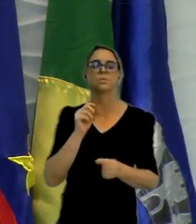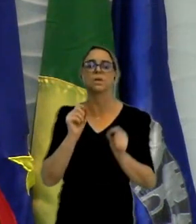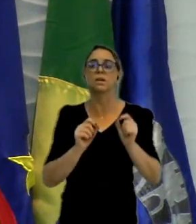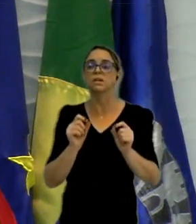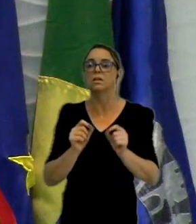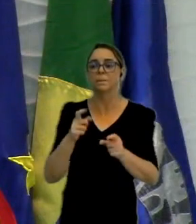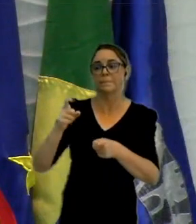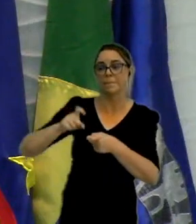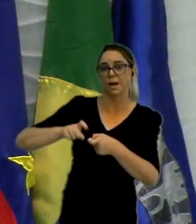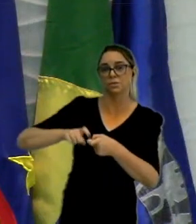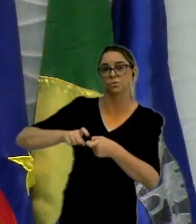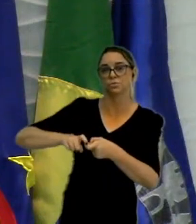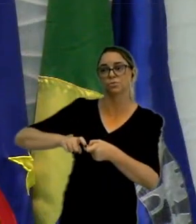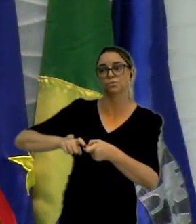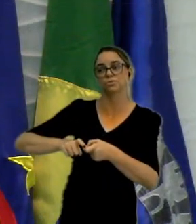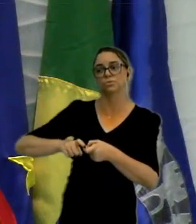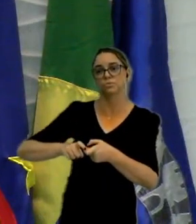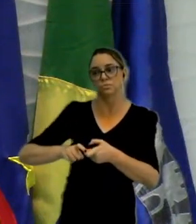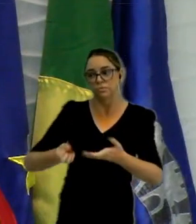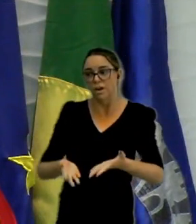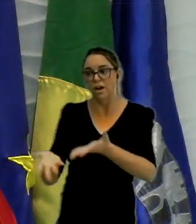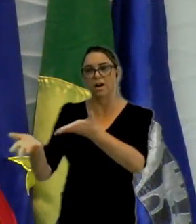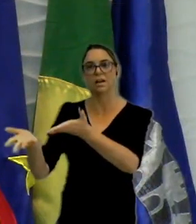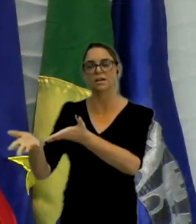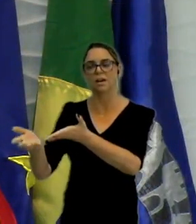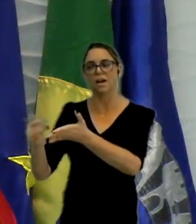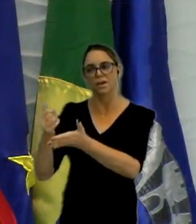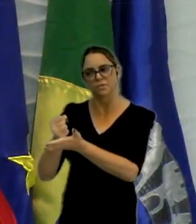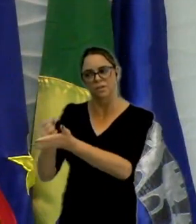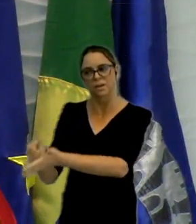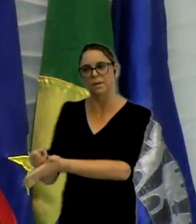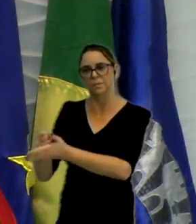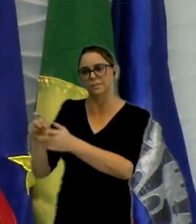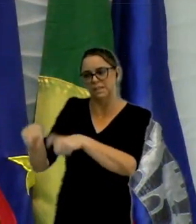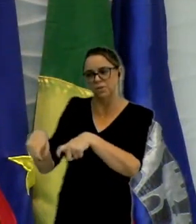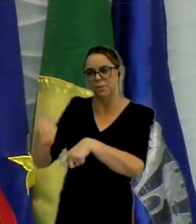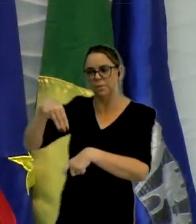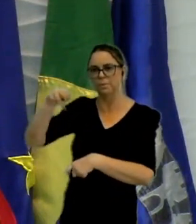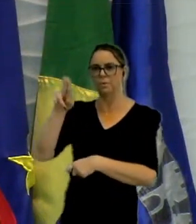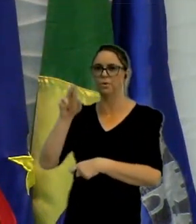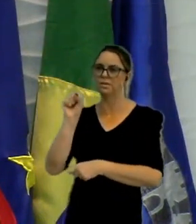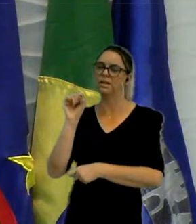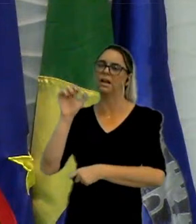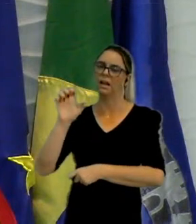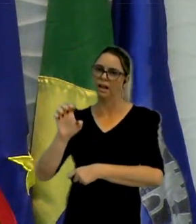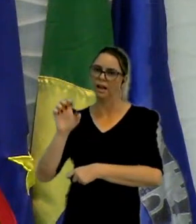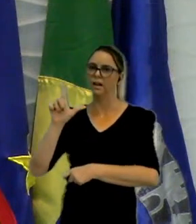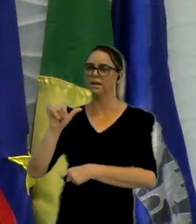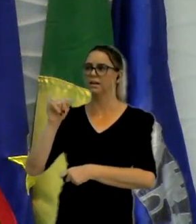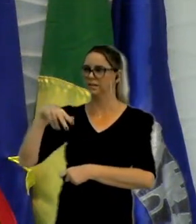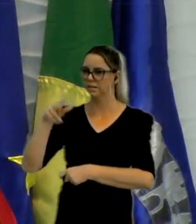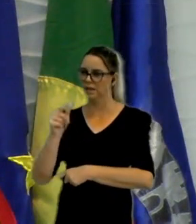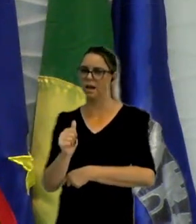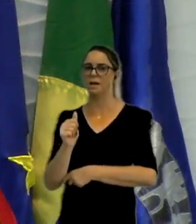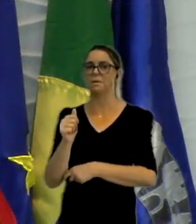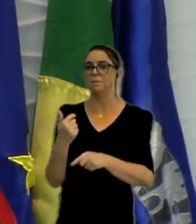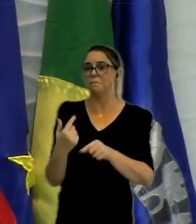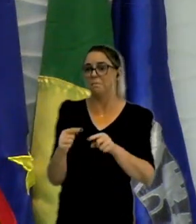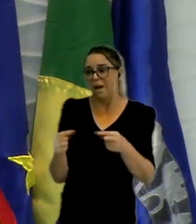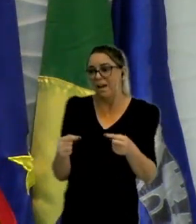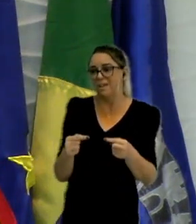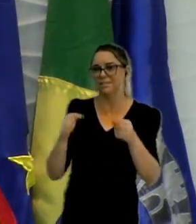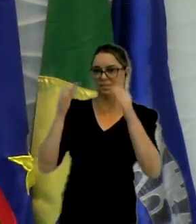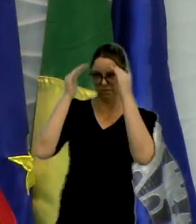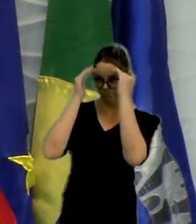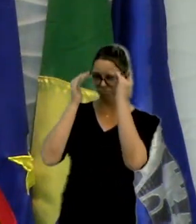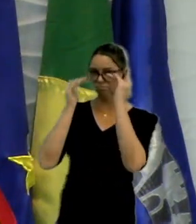um médico atendendo ali na Muzelinha. Está colocando, graças a Deus, mas não tem um respeito para com essa casa e chegar